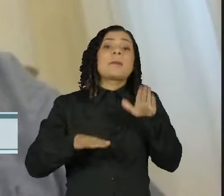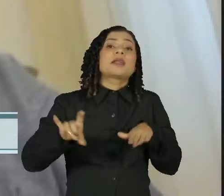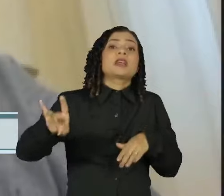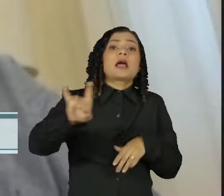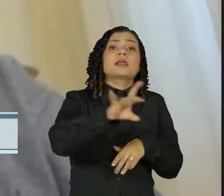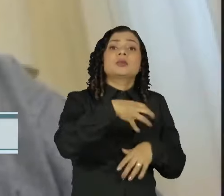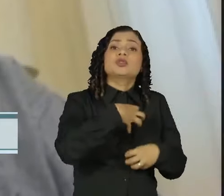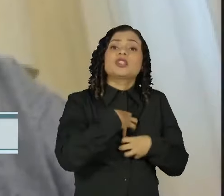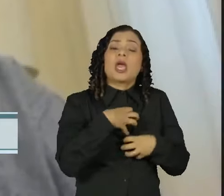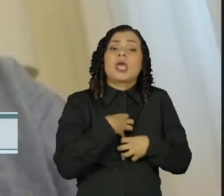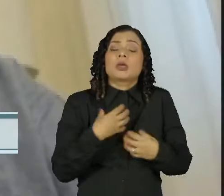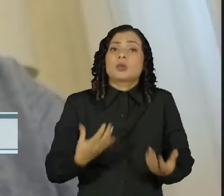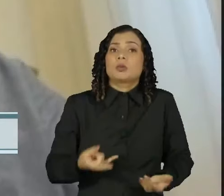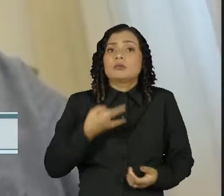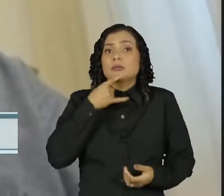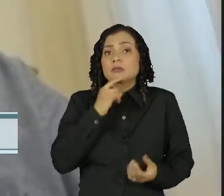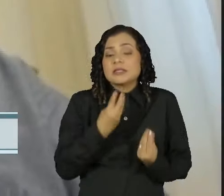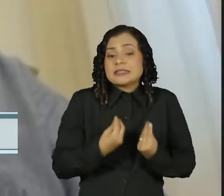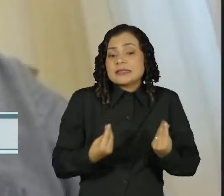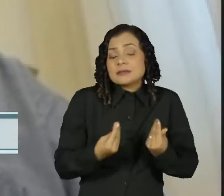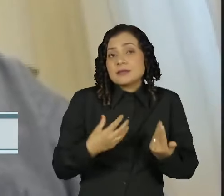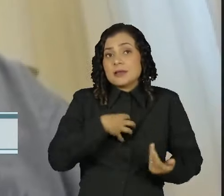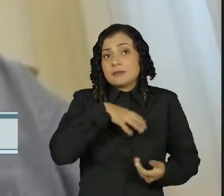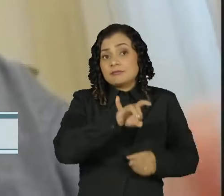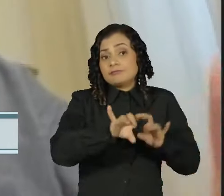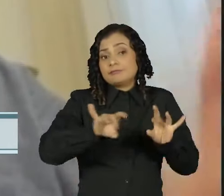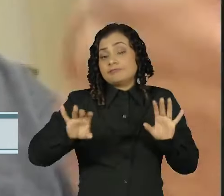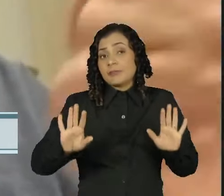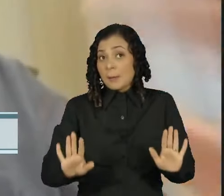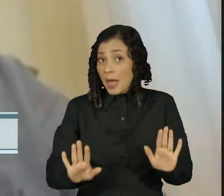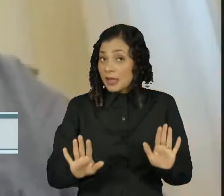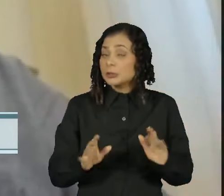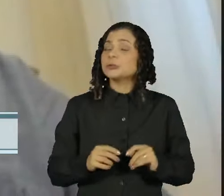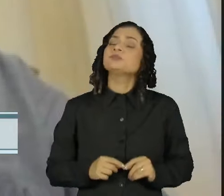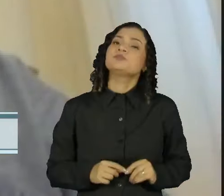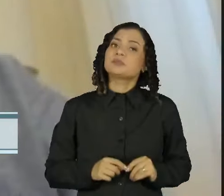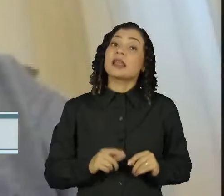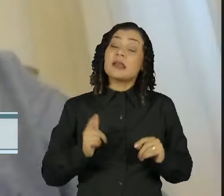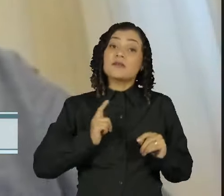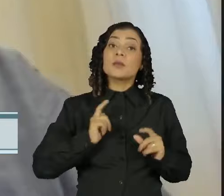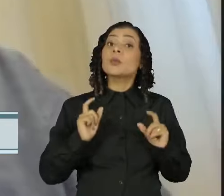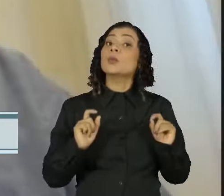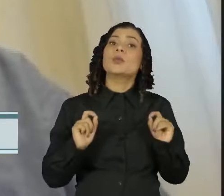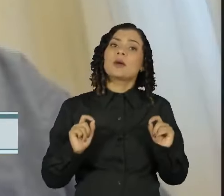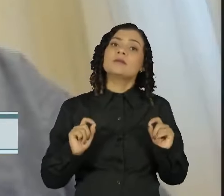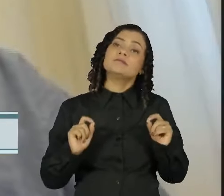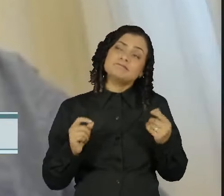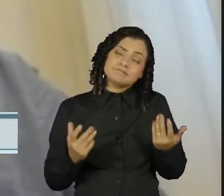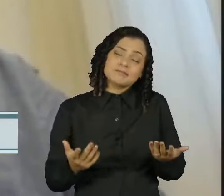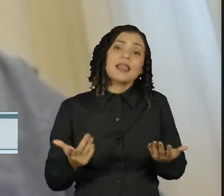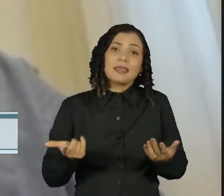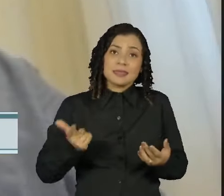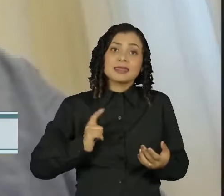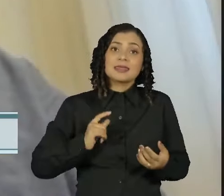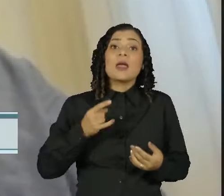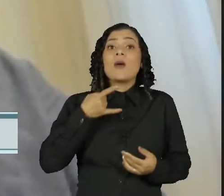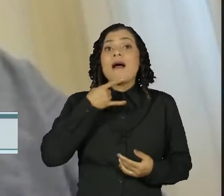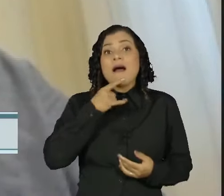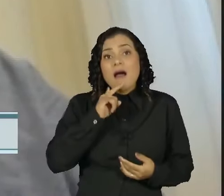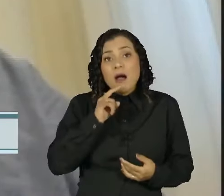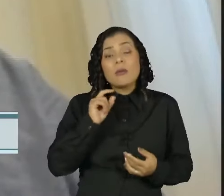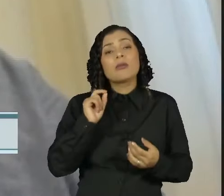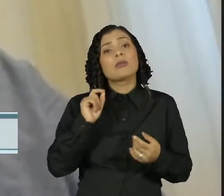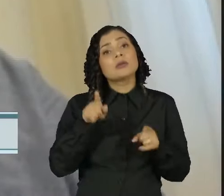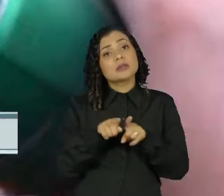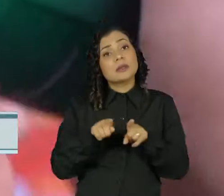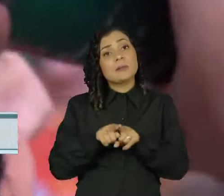da sensibilidade da pessoa. O que você vai ter é o produto da degradação desse álcool que é